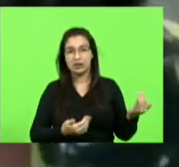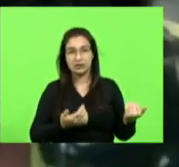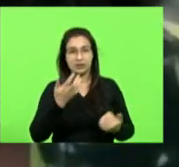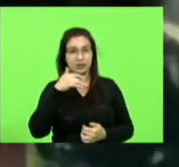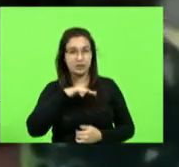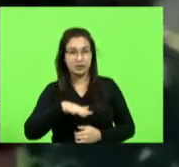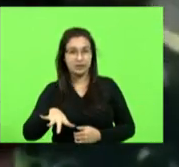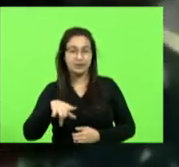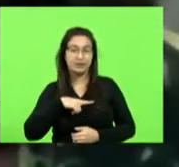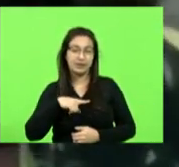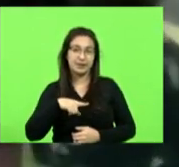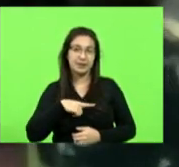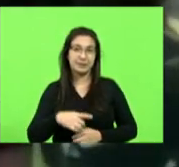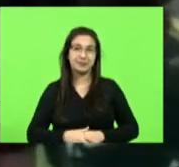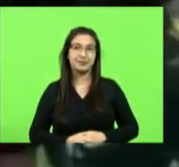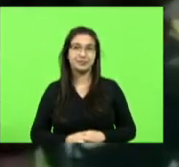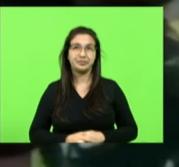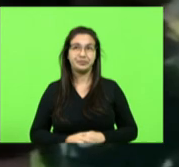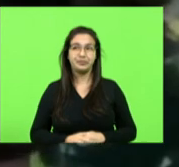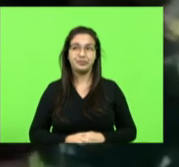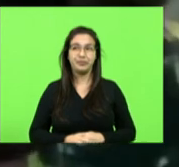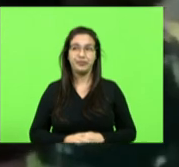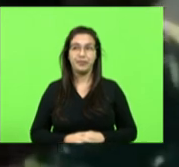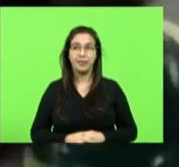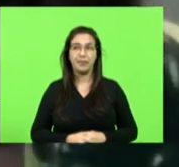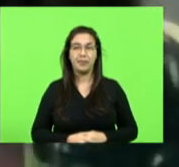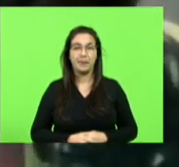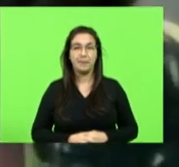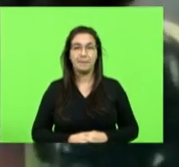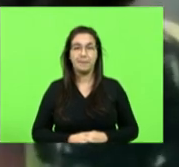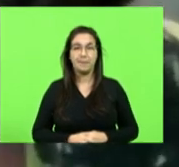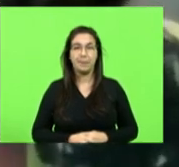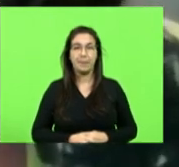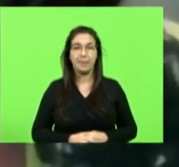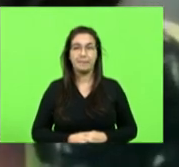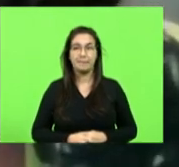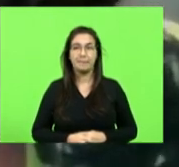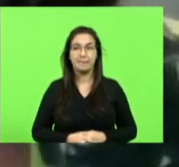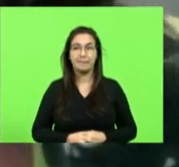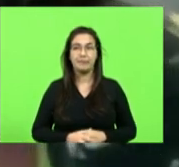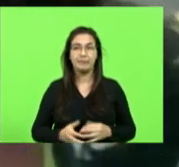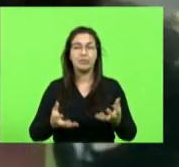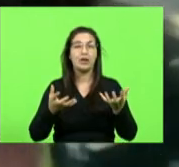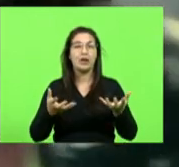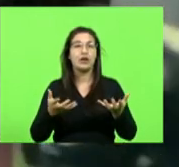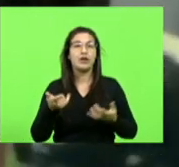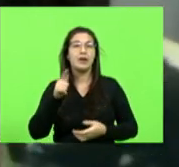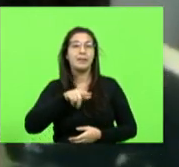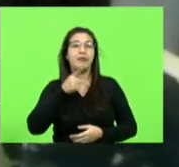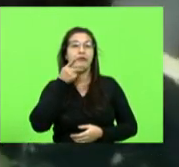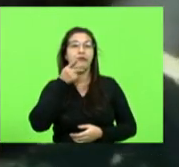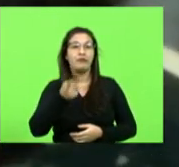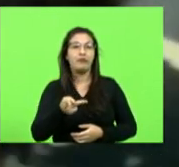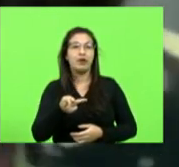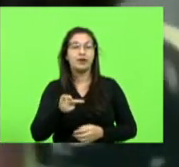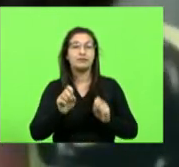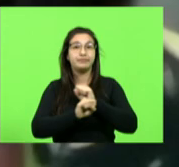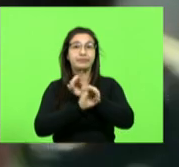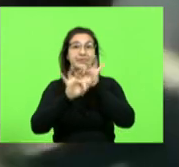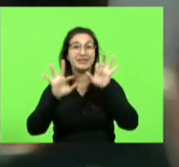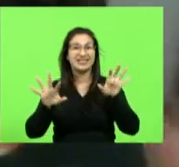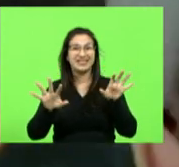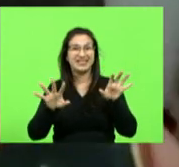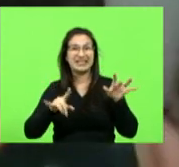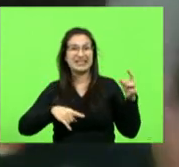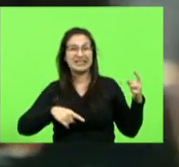né, possui. Eu queria, né, por fim, destacar uma questão para esclarecer uma confusão que é